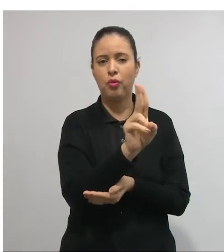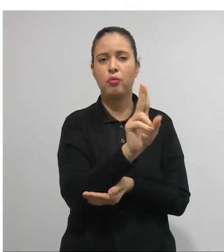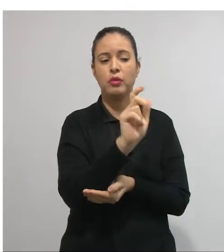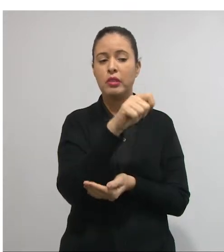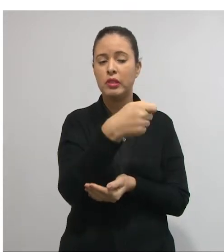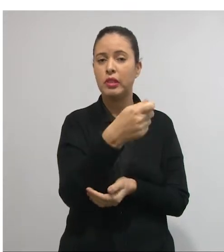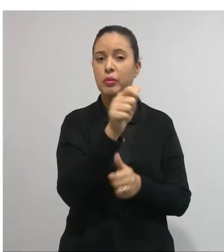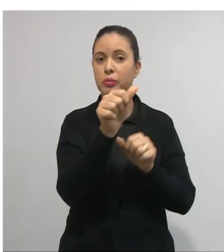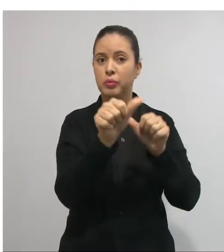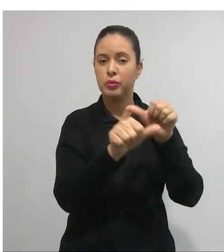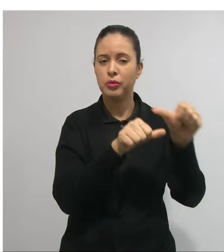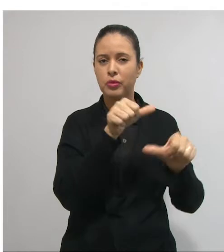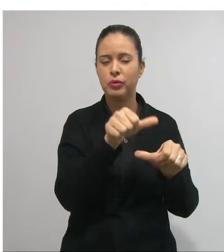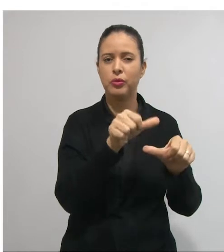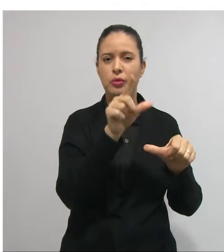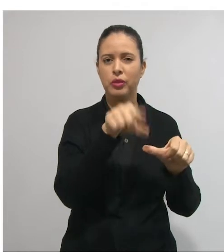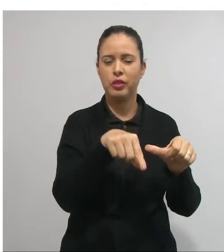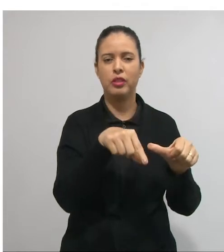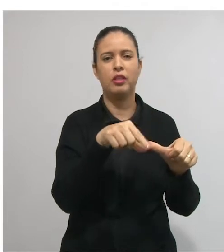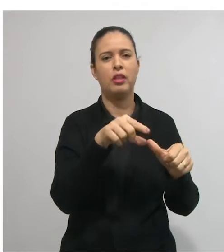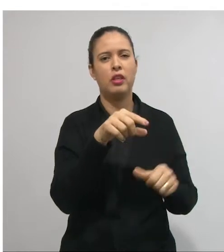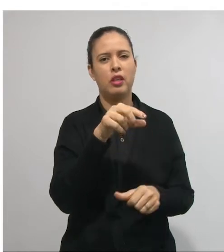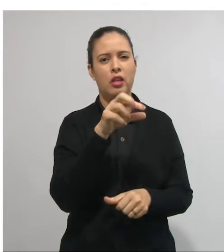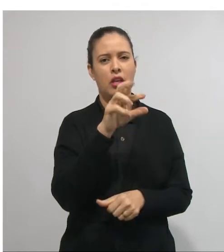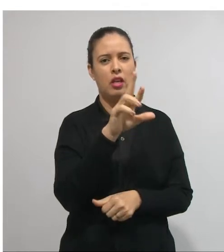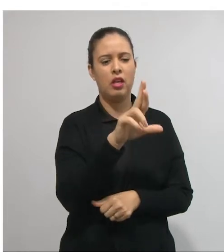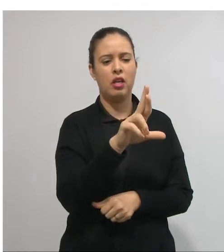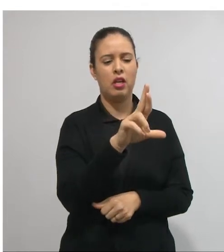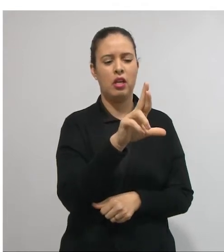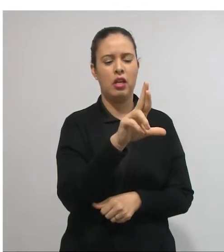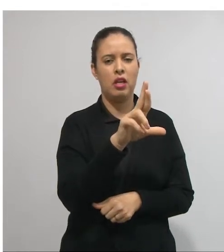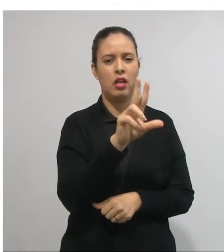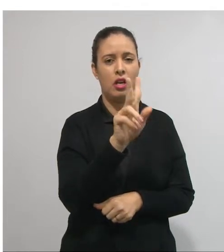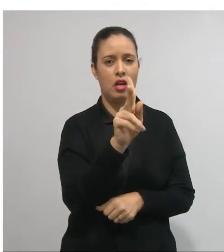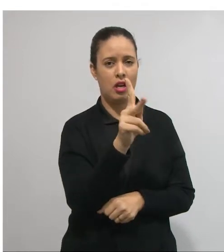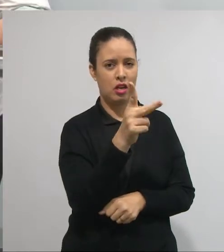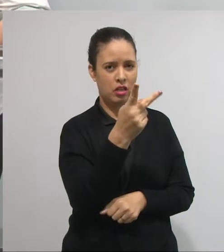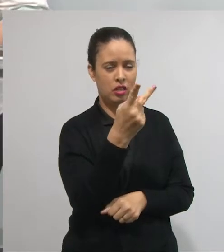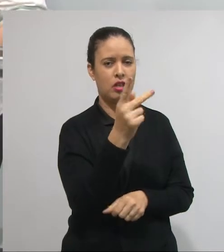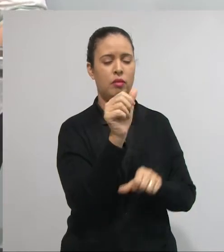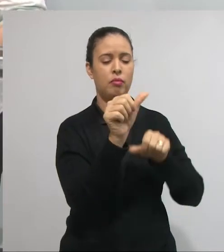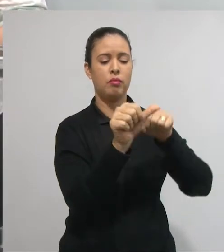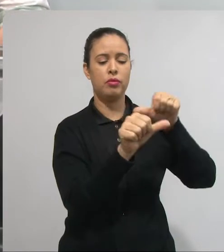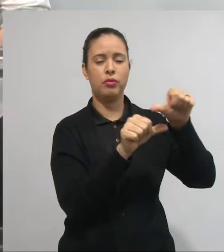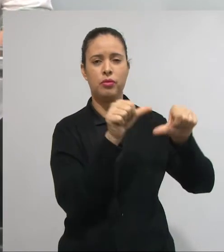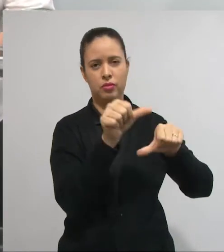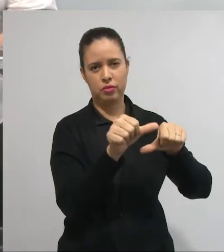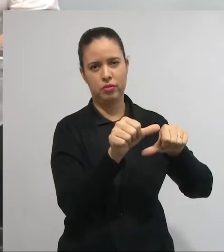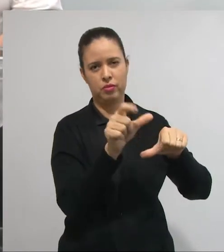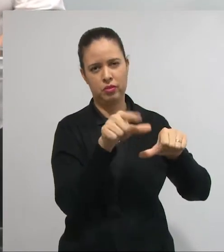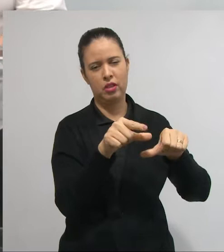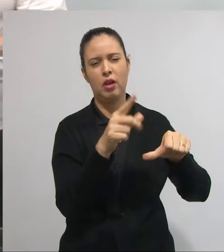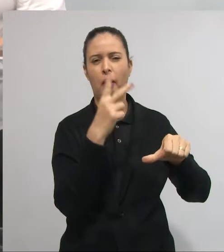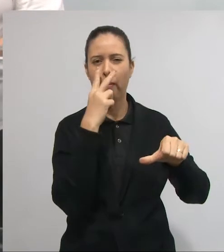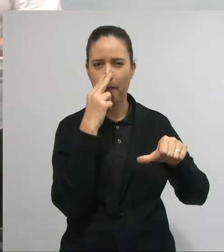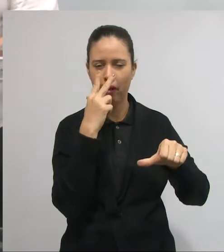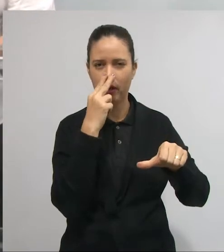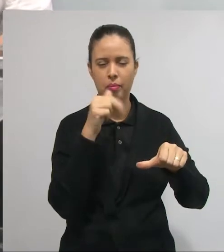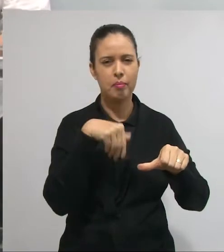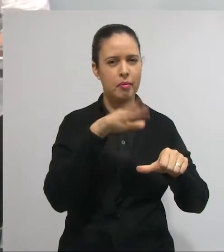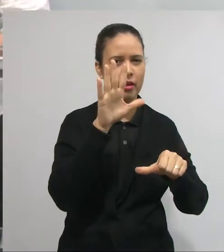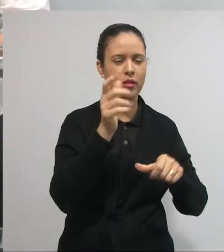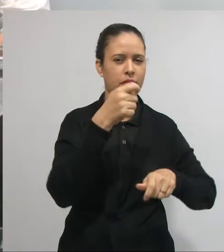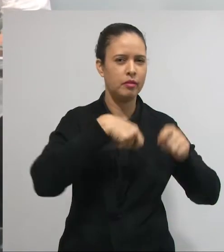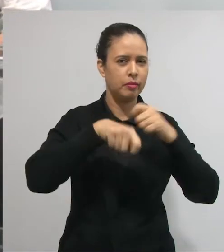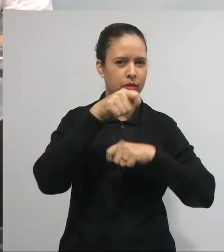mais administrativa. Quando a gente fala em administração, ela trabalha com diversos tipos de recursos,